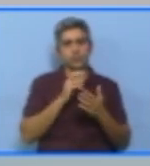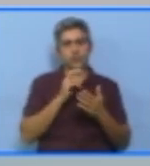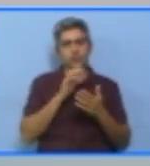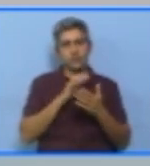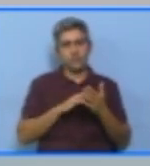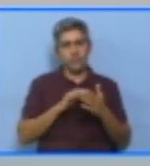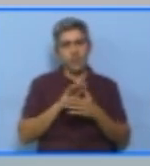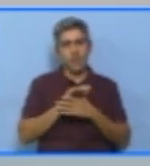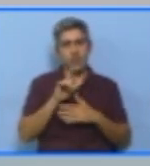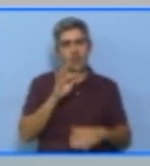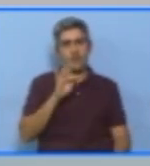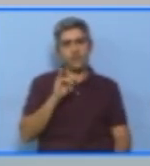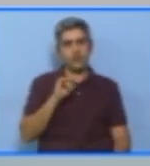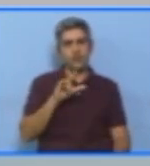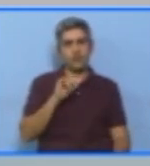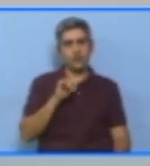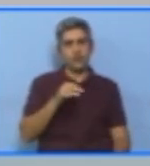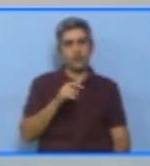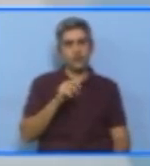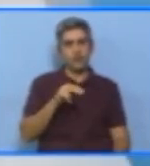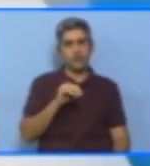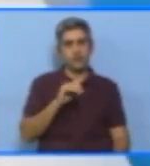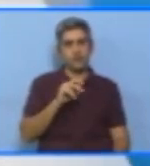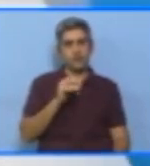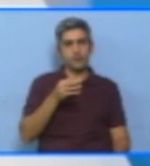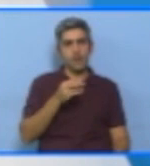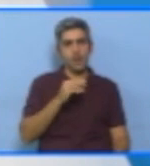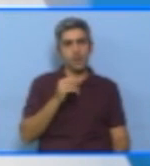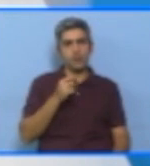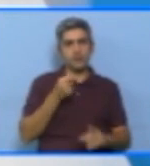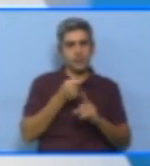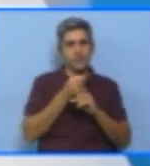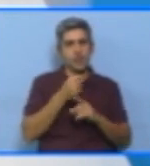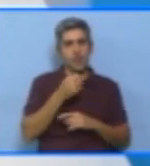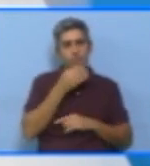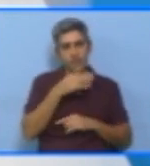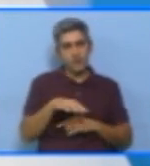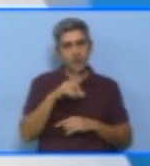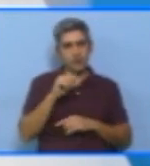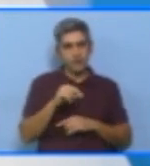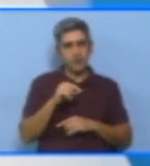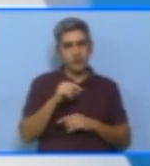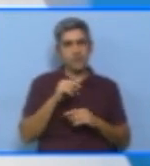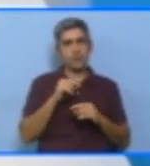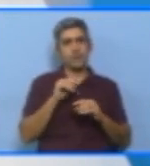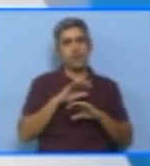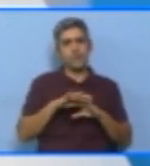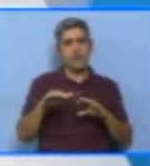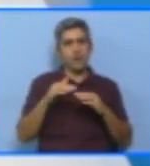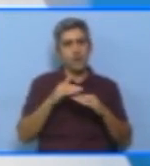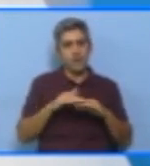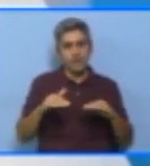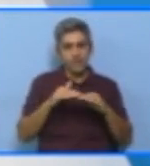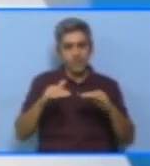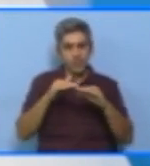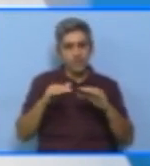carta aos Filipenses, em que Paulo nos desafia à humildade também, a quebrar um bocadinho com as categorias cá de